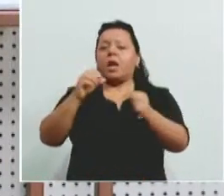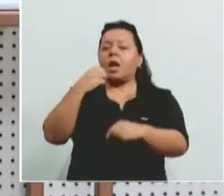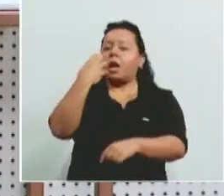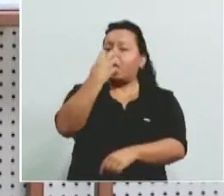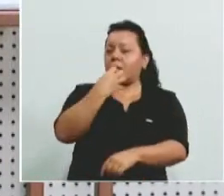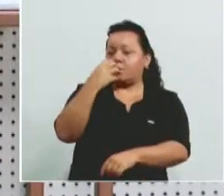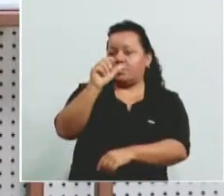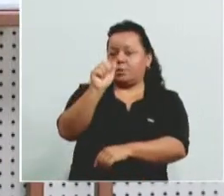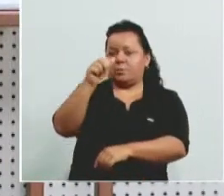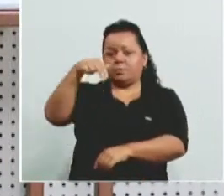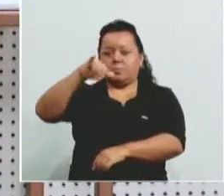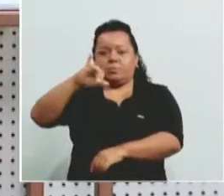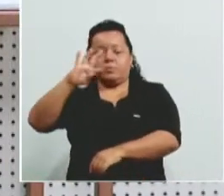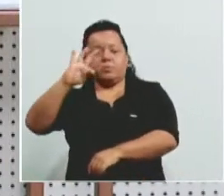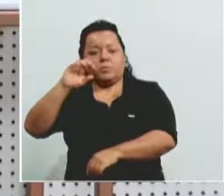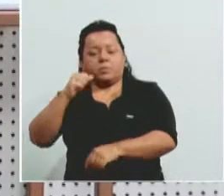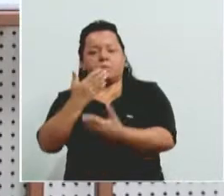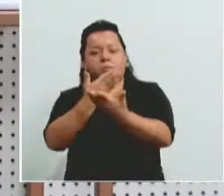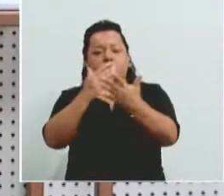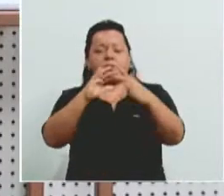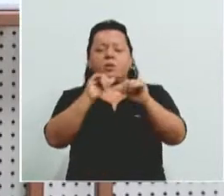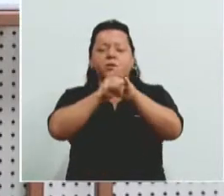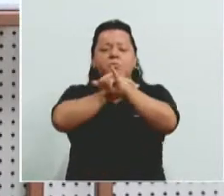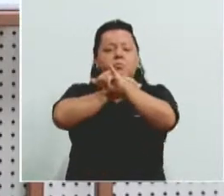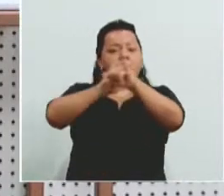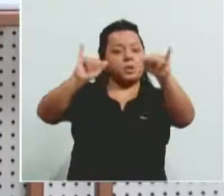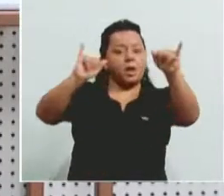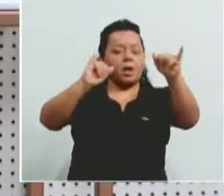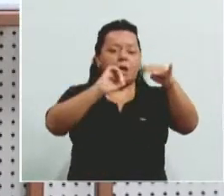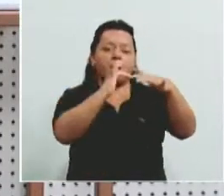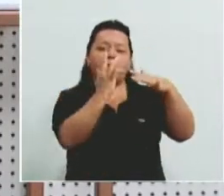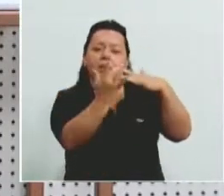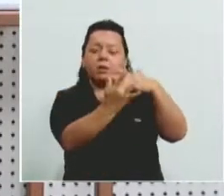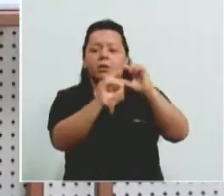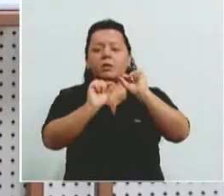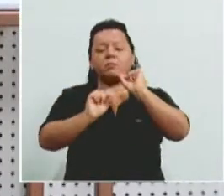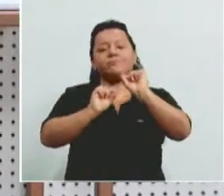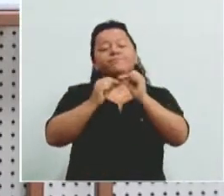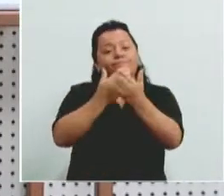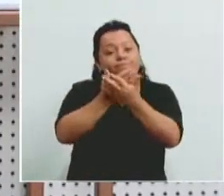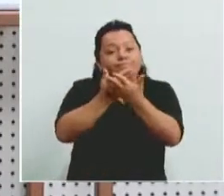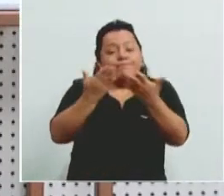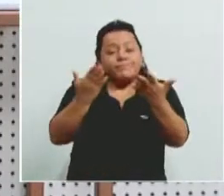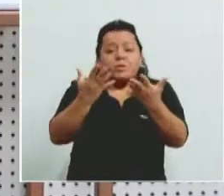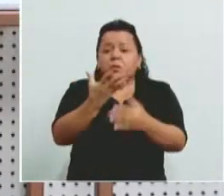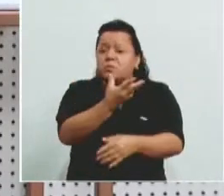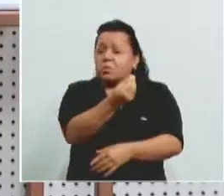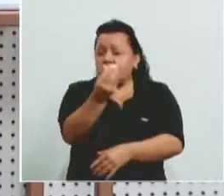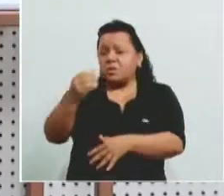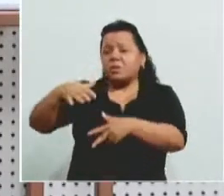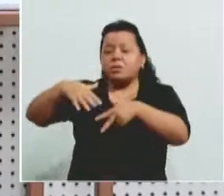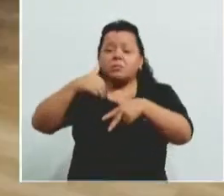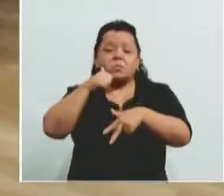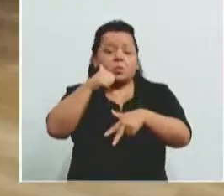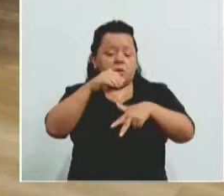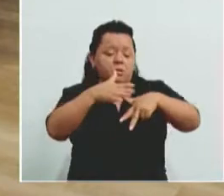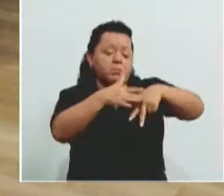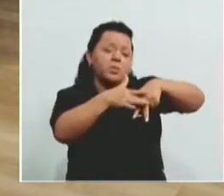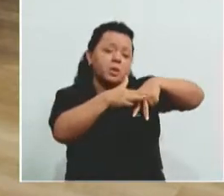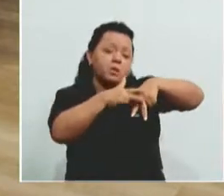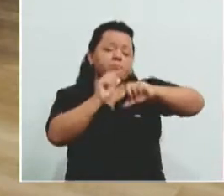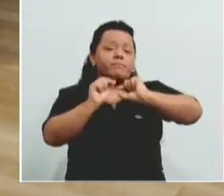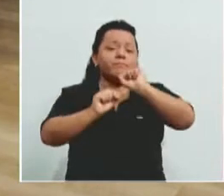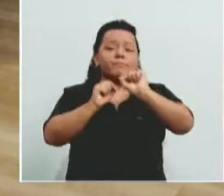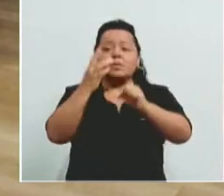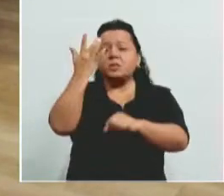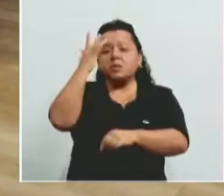mulheres que normalmente não sabem como identificar, quando procurar um médico. E é até curioso pra gente, né, doutora? A gente está